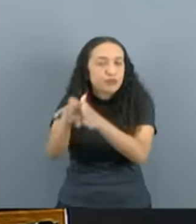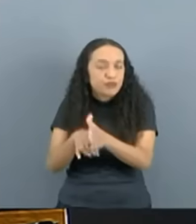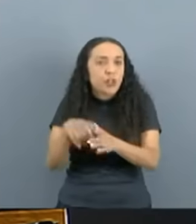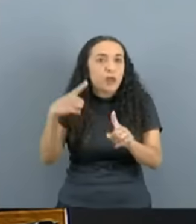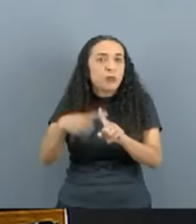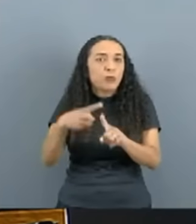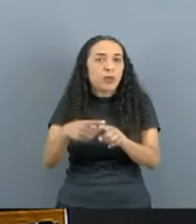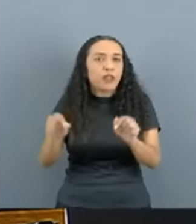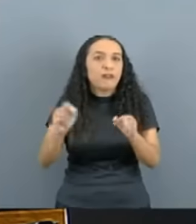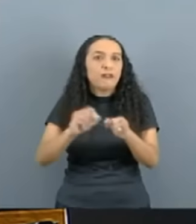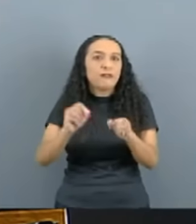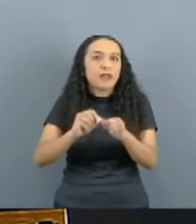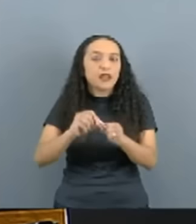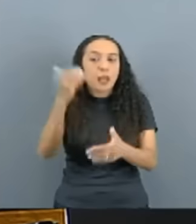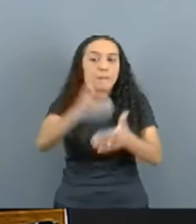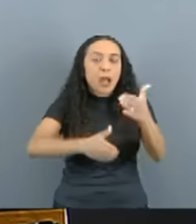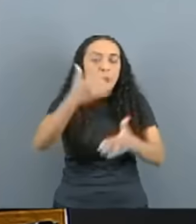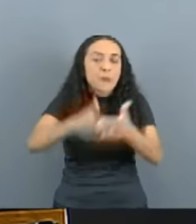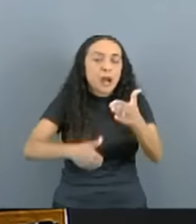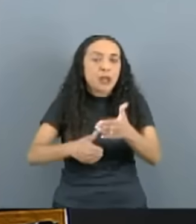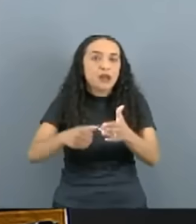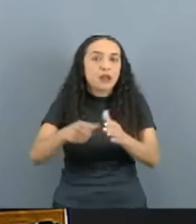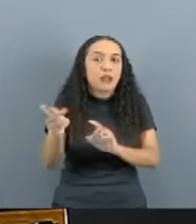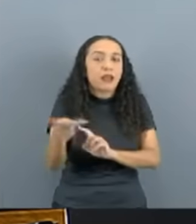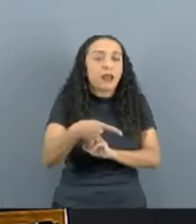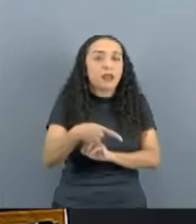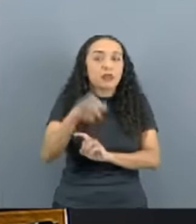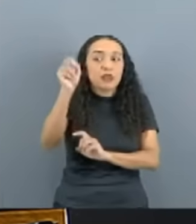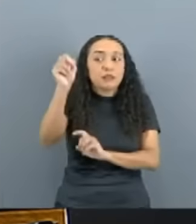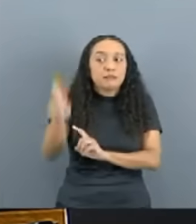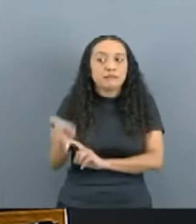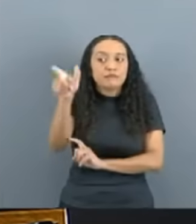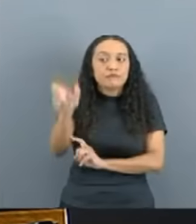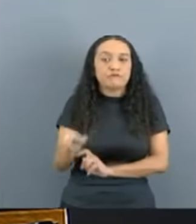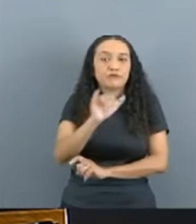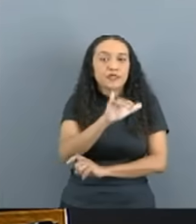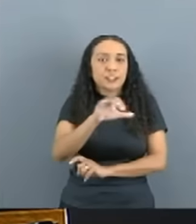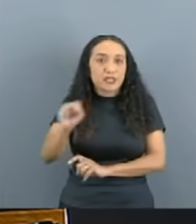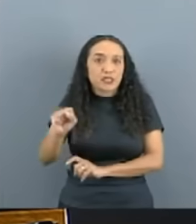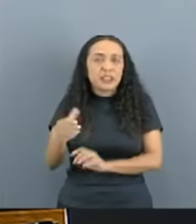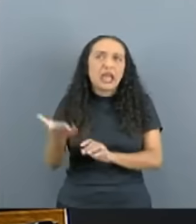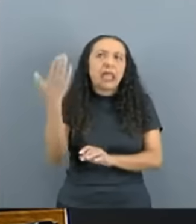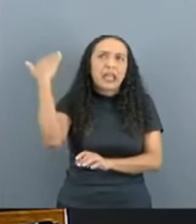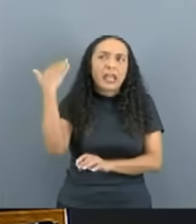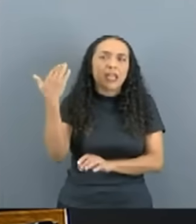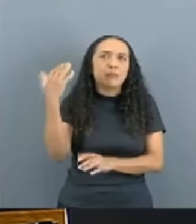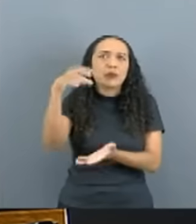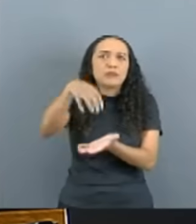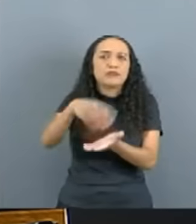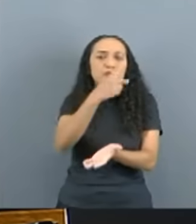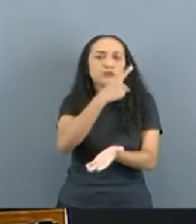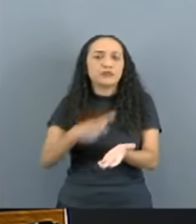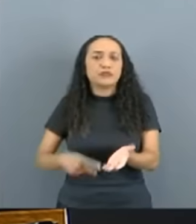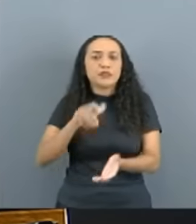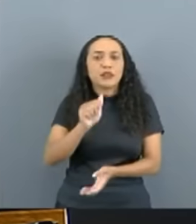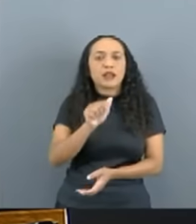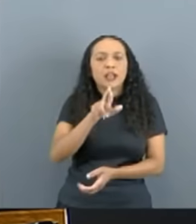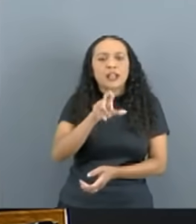descontos fraudulentos aos beneficiários do INSS. À época, a entidade era presidida por Aristides